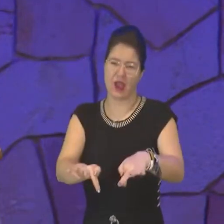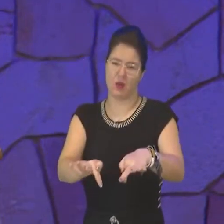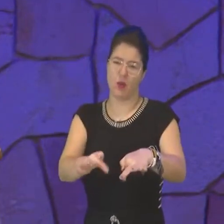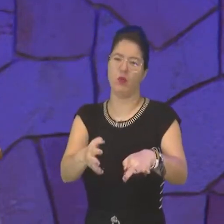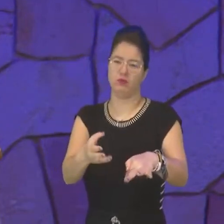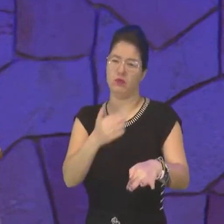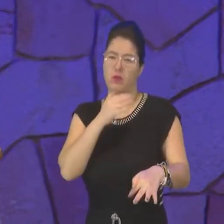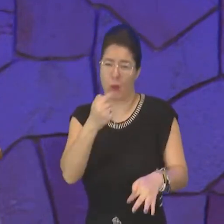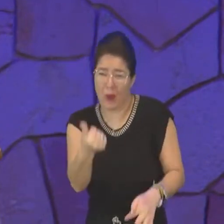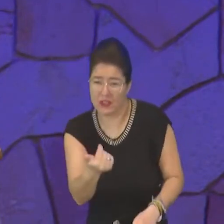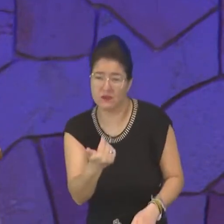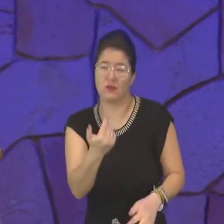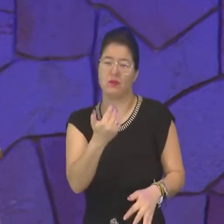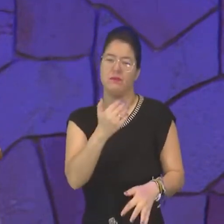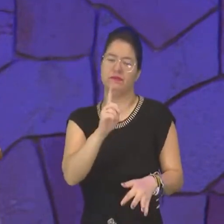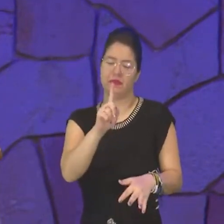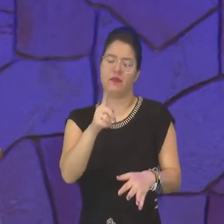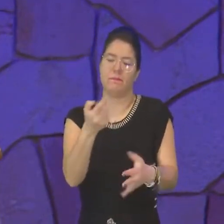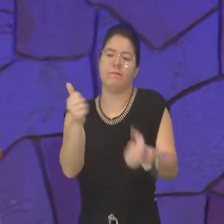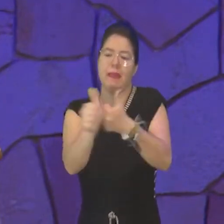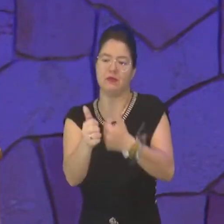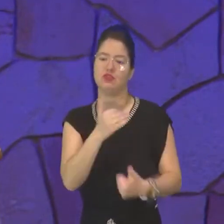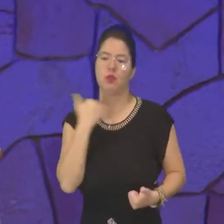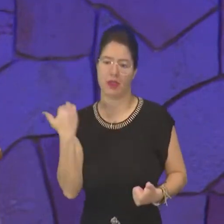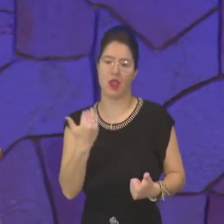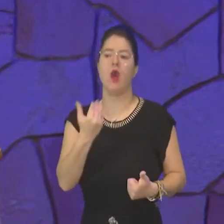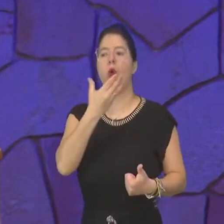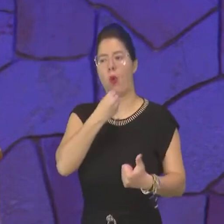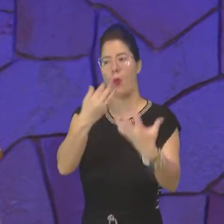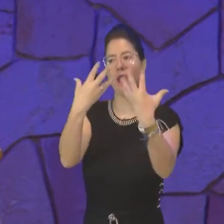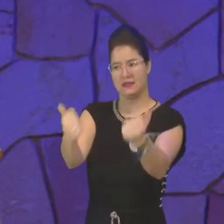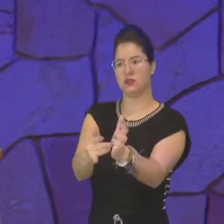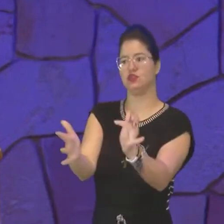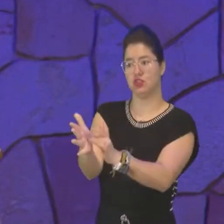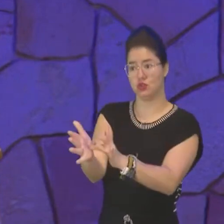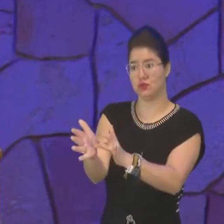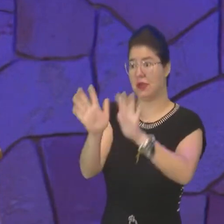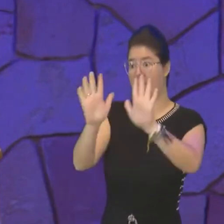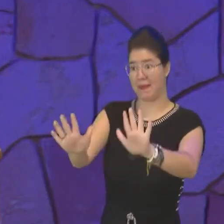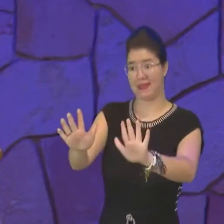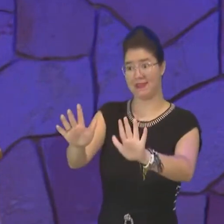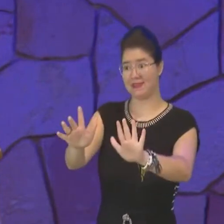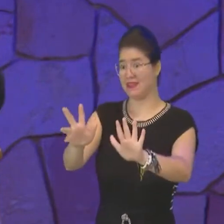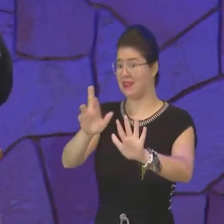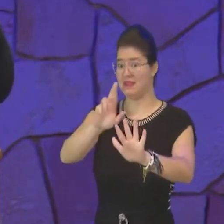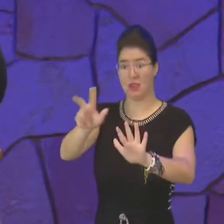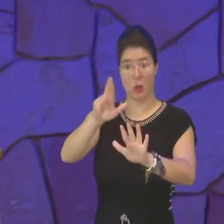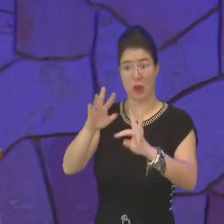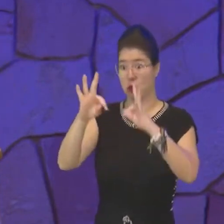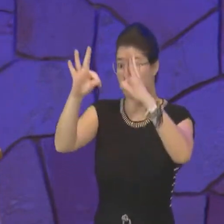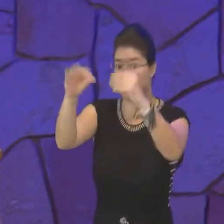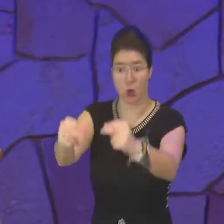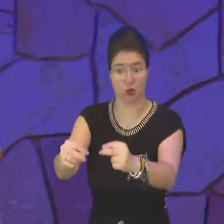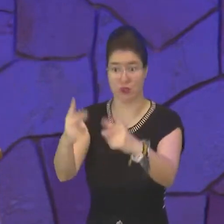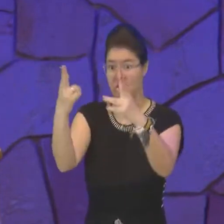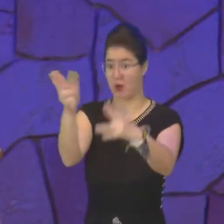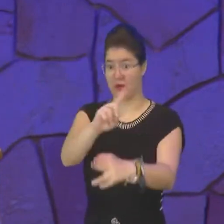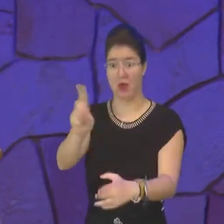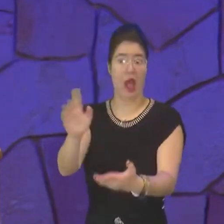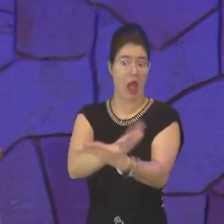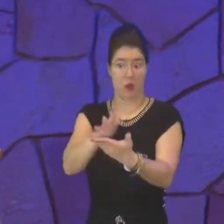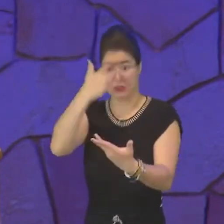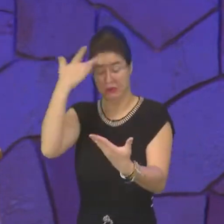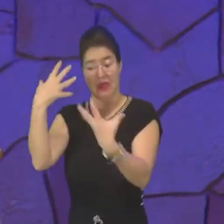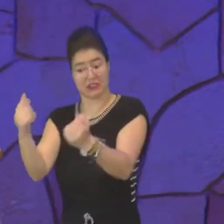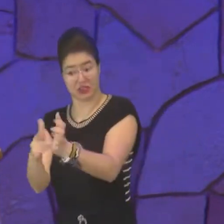misericórdia, mas não é a regra, não é a regra. Então esta primeira que Paulo